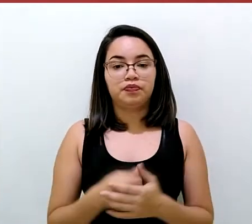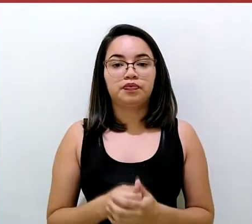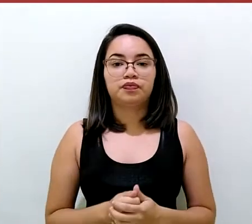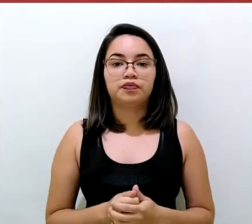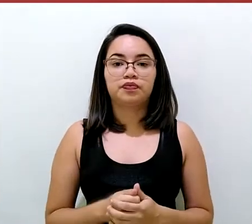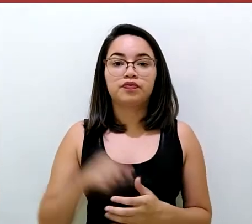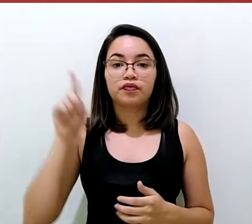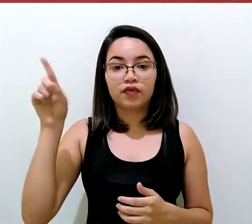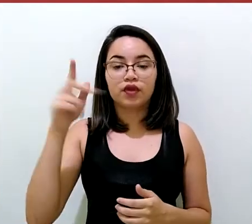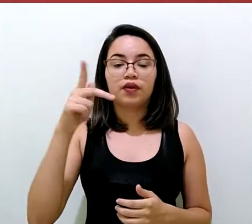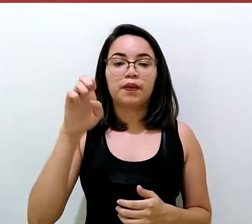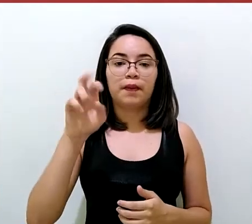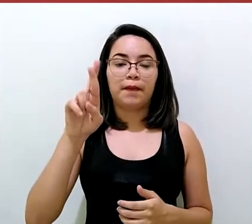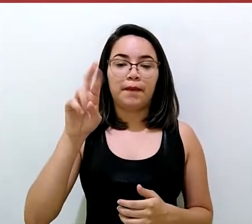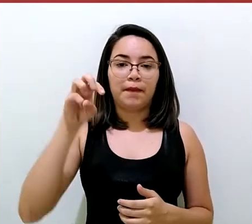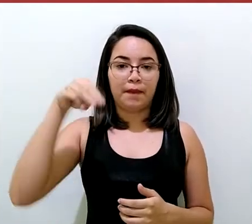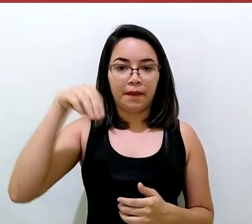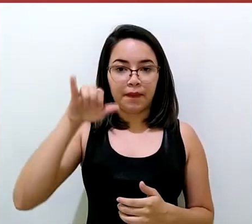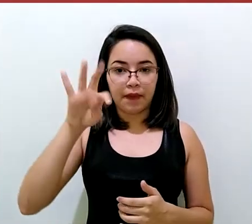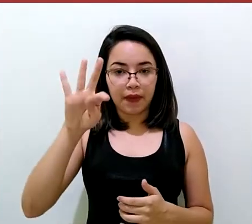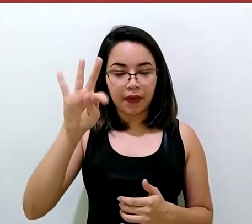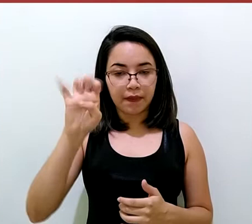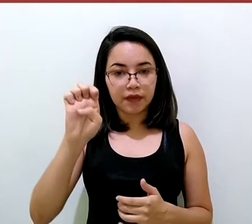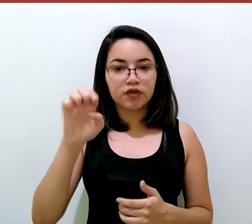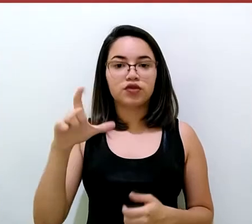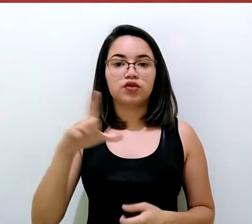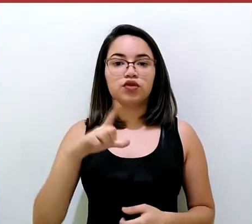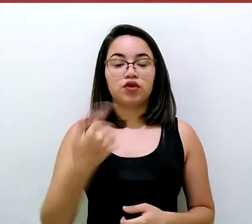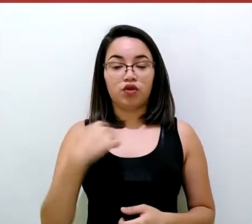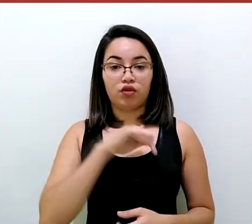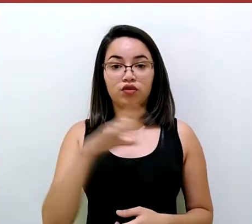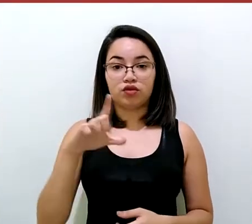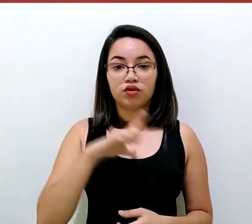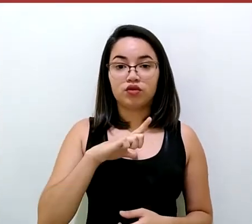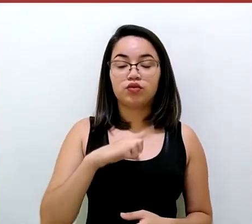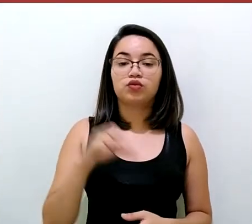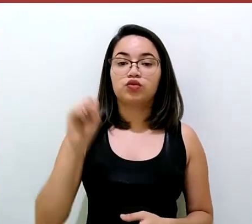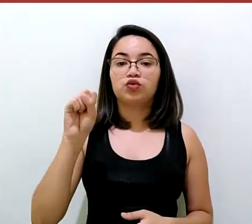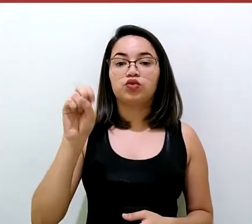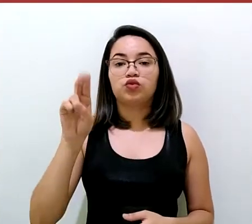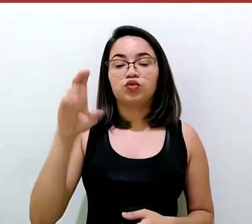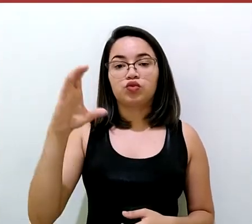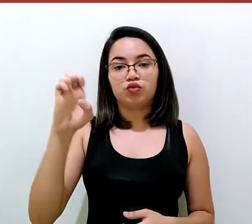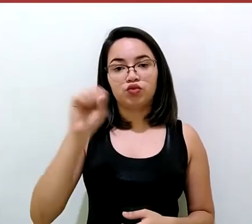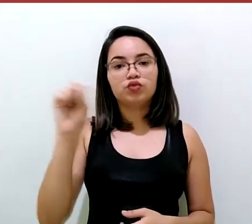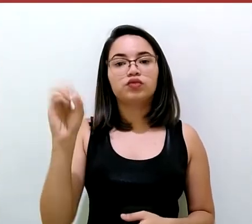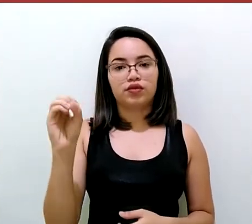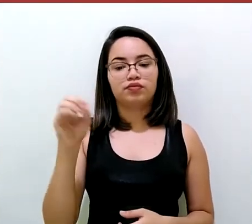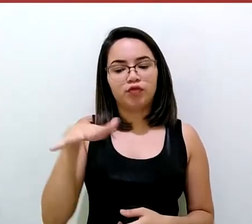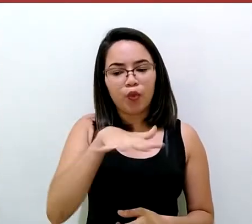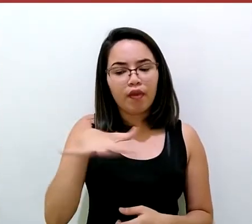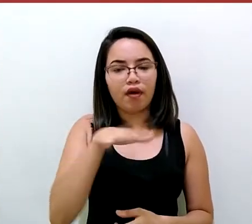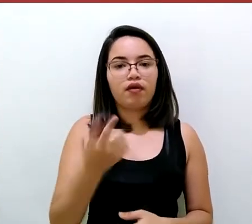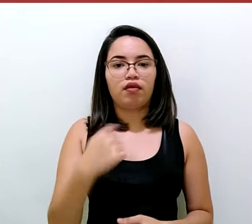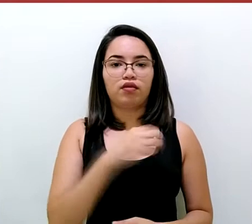Ele que permite que nós alcancemos sucesso em alguma área da nossa vida. E